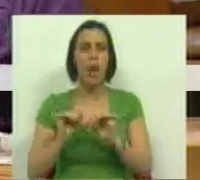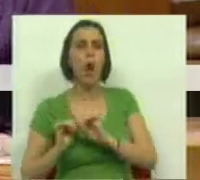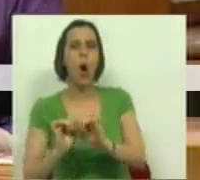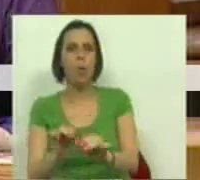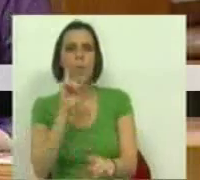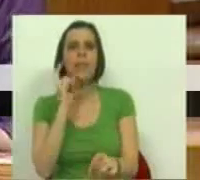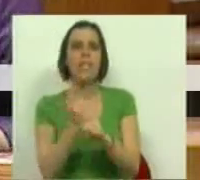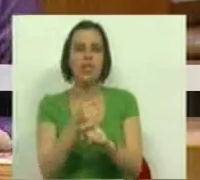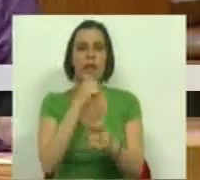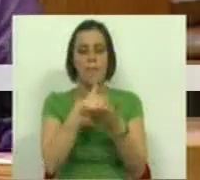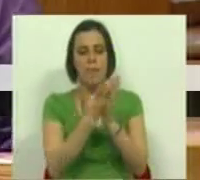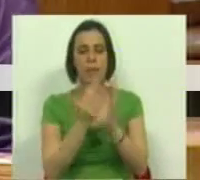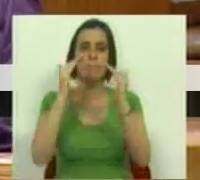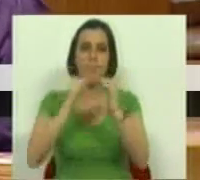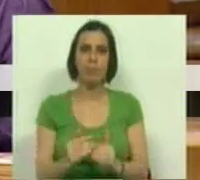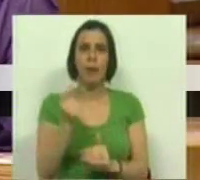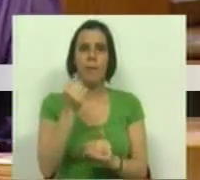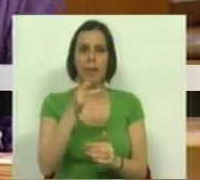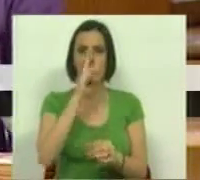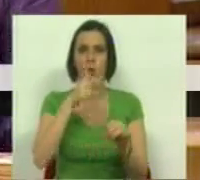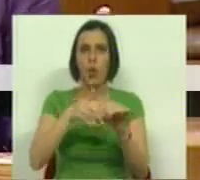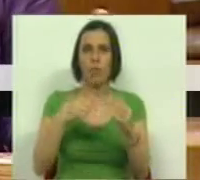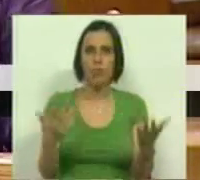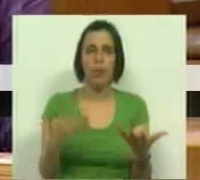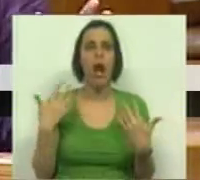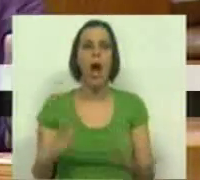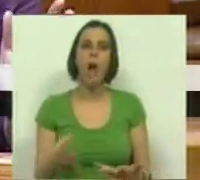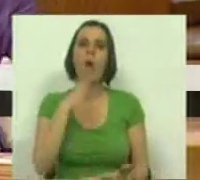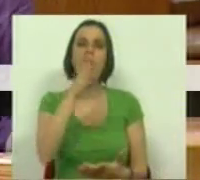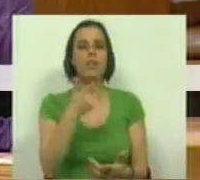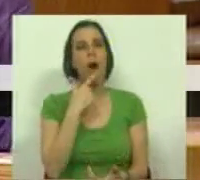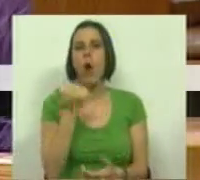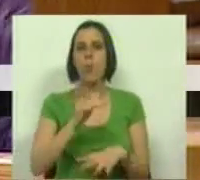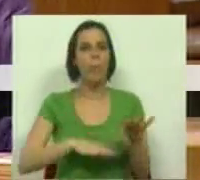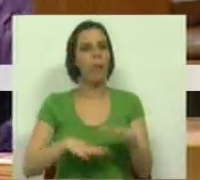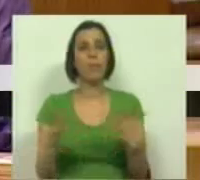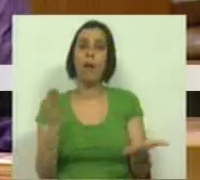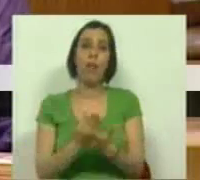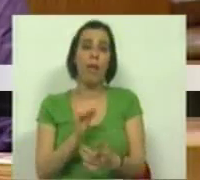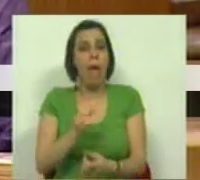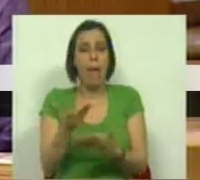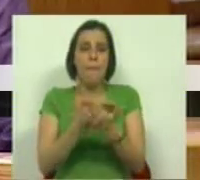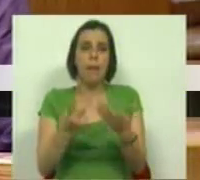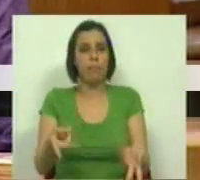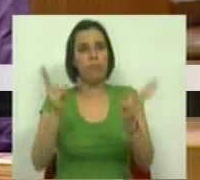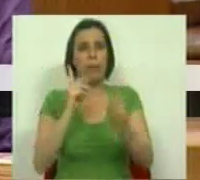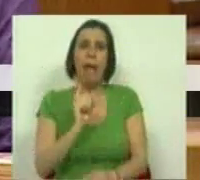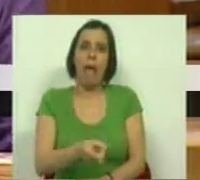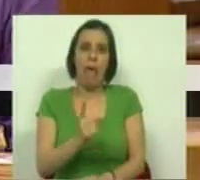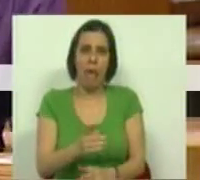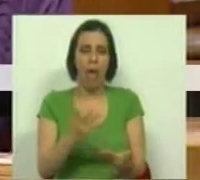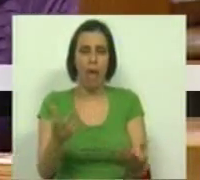oposição exigia medidas para baixar os preços dos combustíveis, vem agora dizer que não pode fazer nada por ser este um mercado